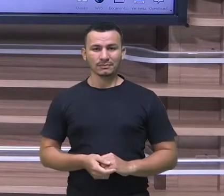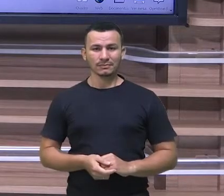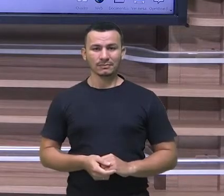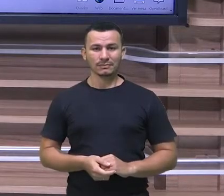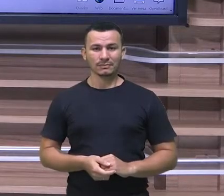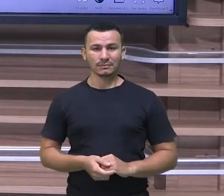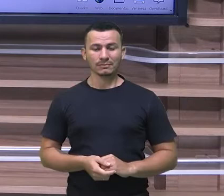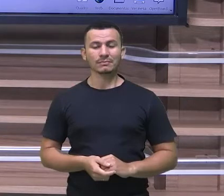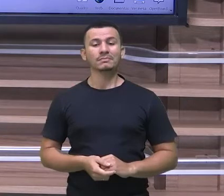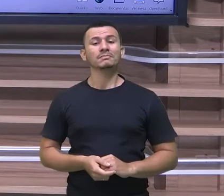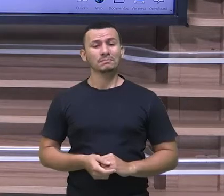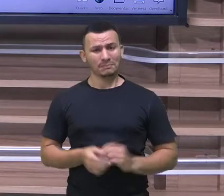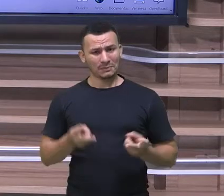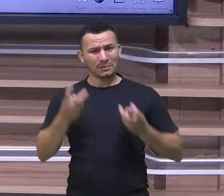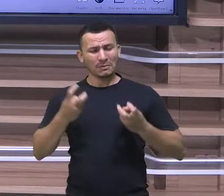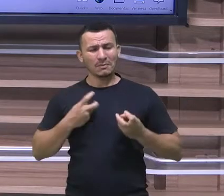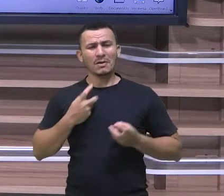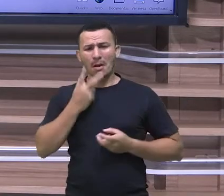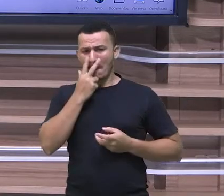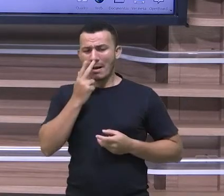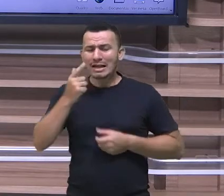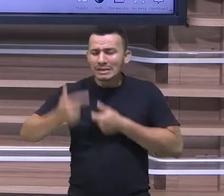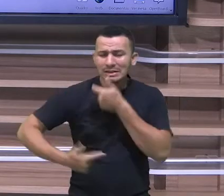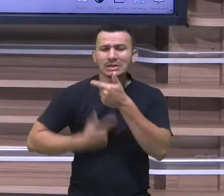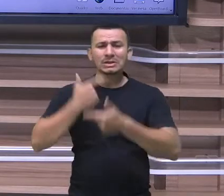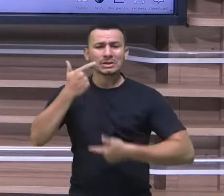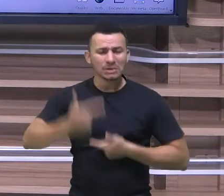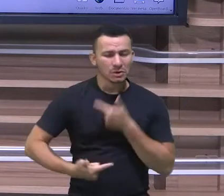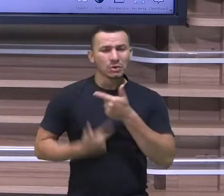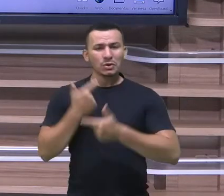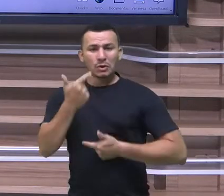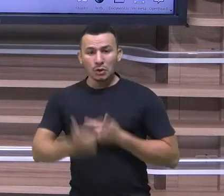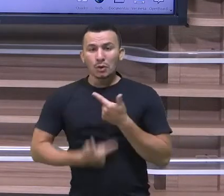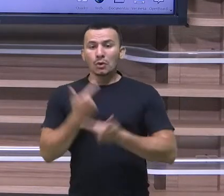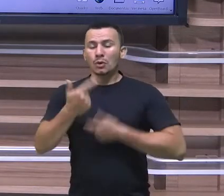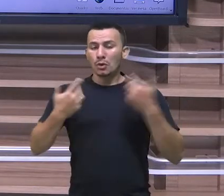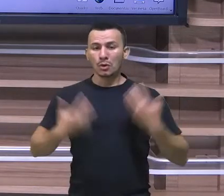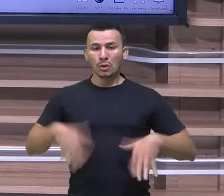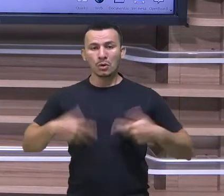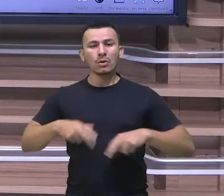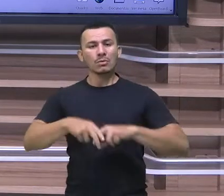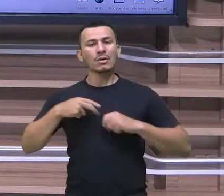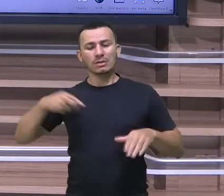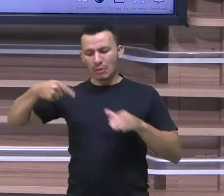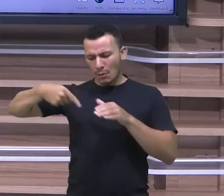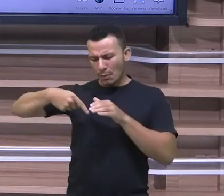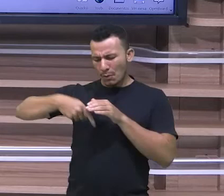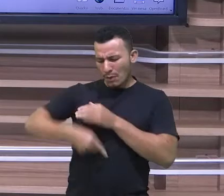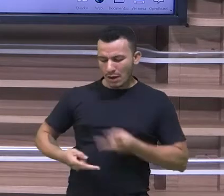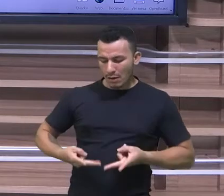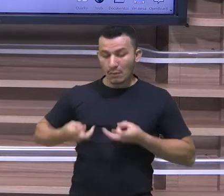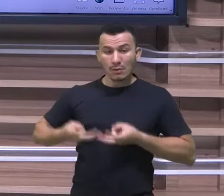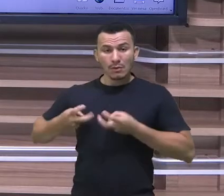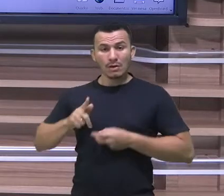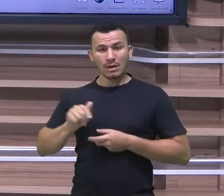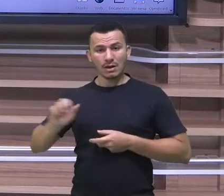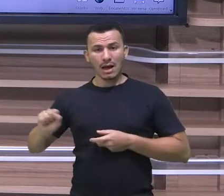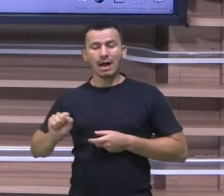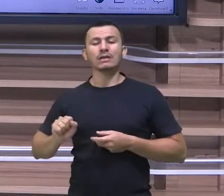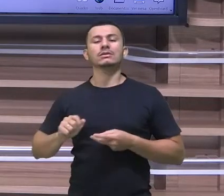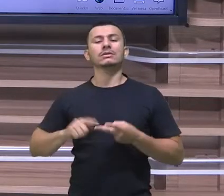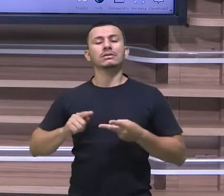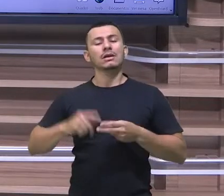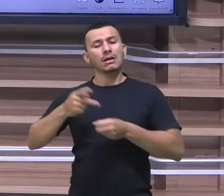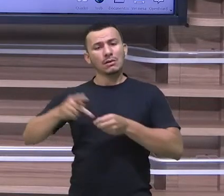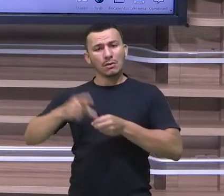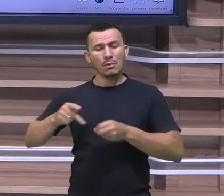Então, olha o trabalhão, né, que é exigido para que a gente consiga explorar o gás, porque no mesmo lugar onde a